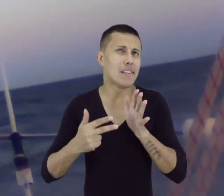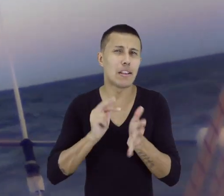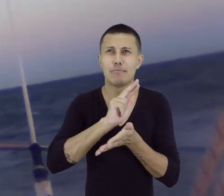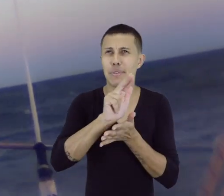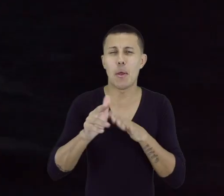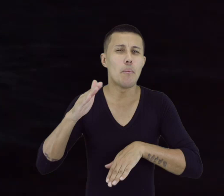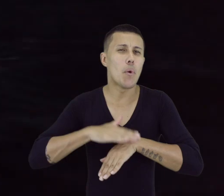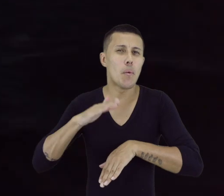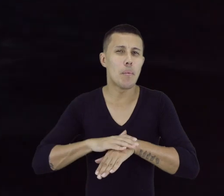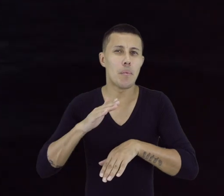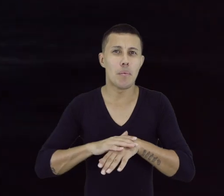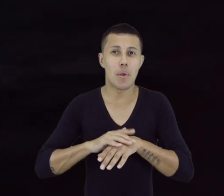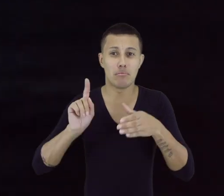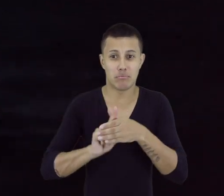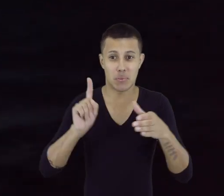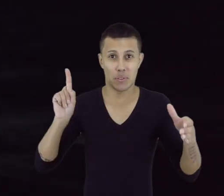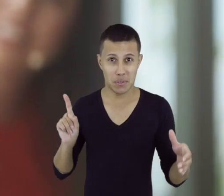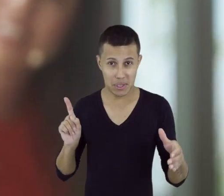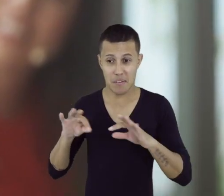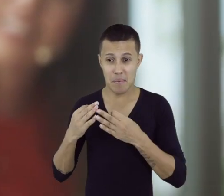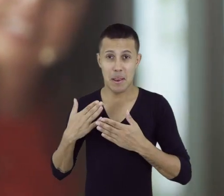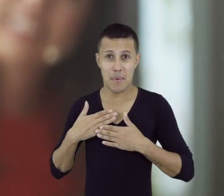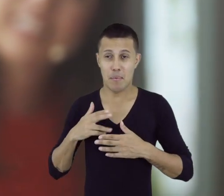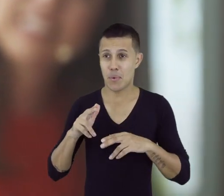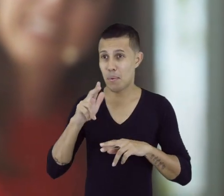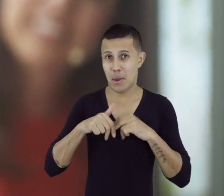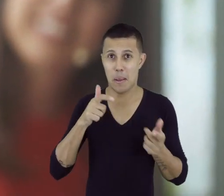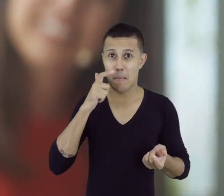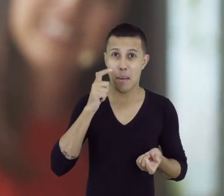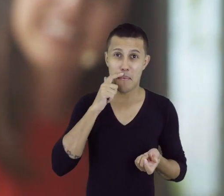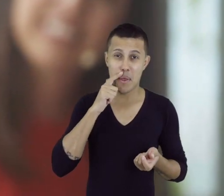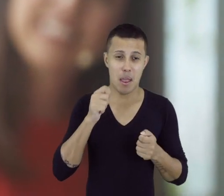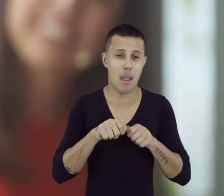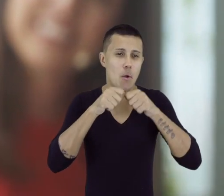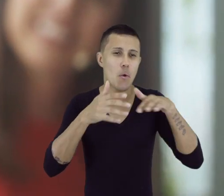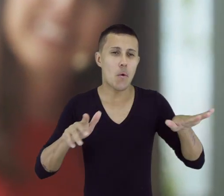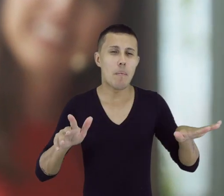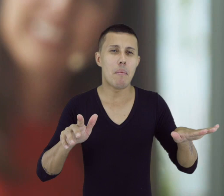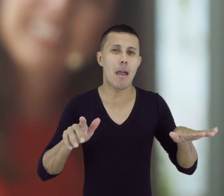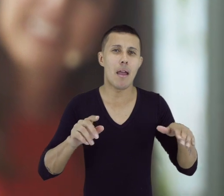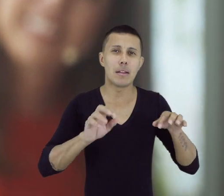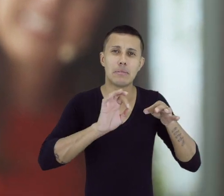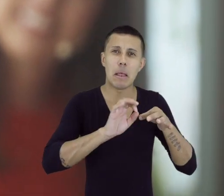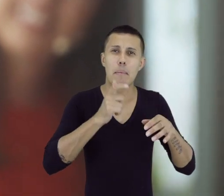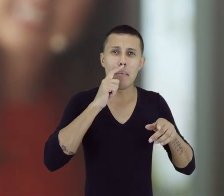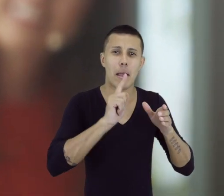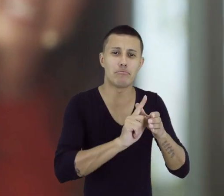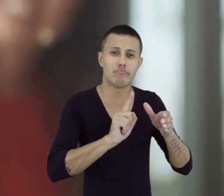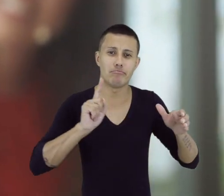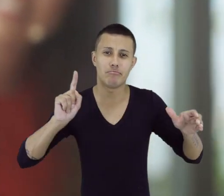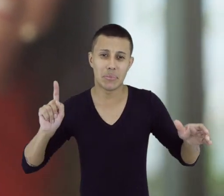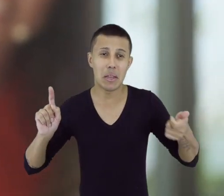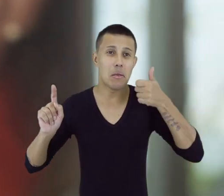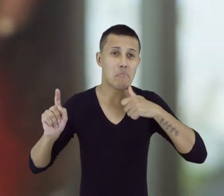assim, momentos de ausência de uma parte da minha família, que era meu pai. Né? Era o mar que tirava o meu pai de casa